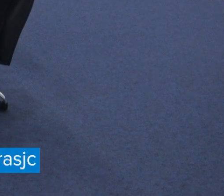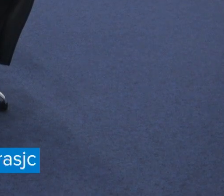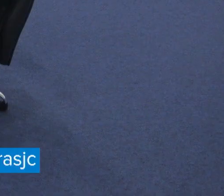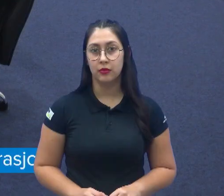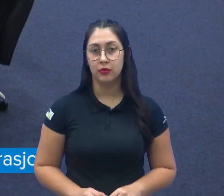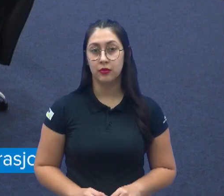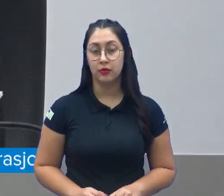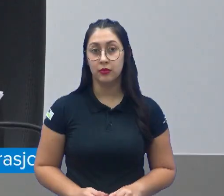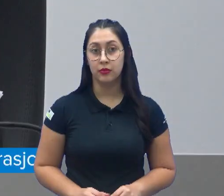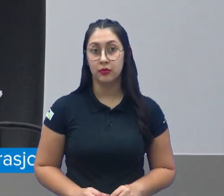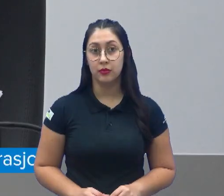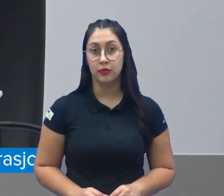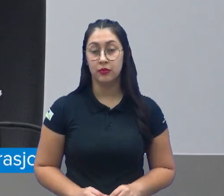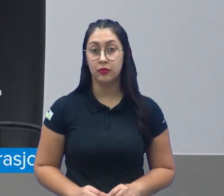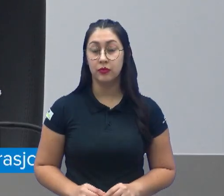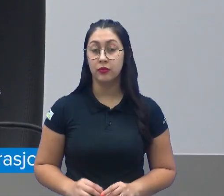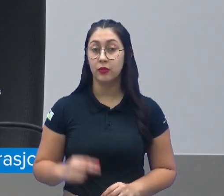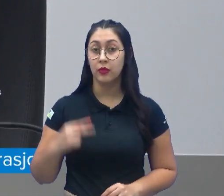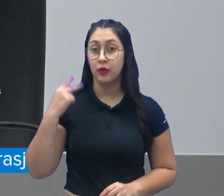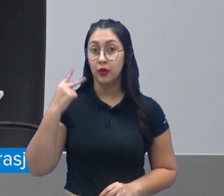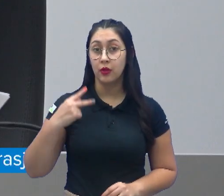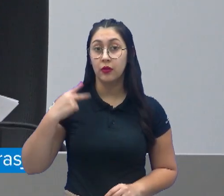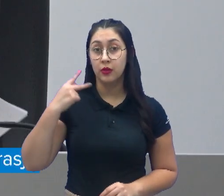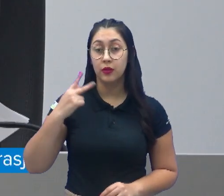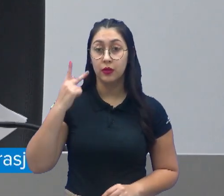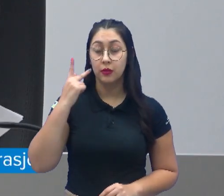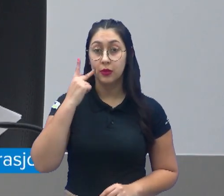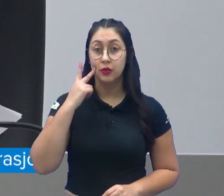Questão de ordem, vereador Rafael Pascucci.